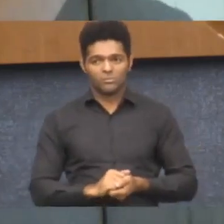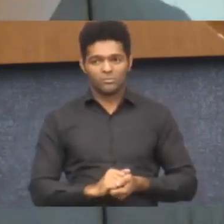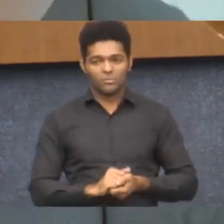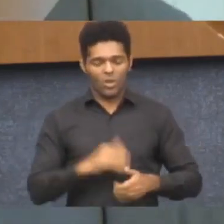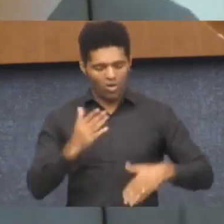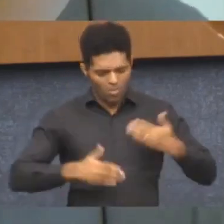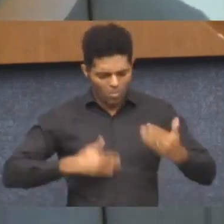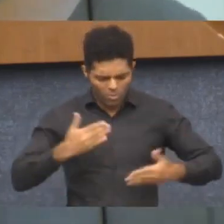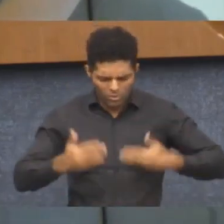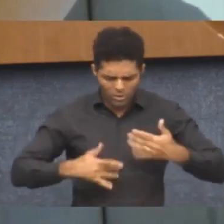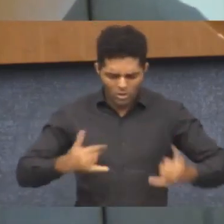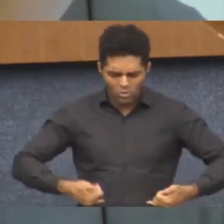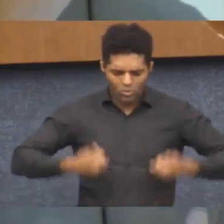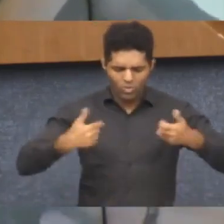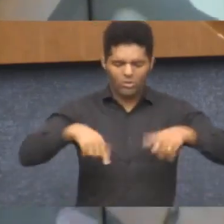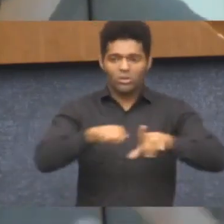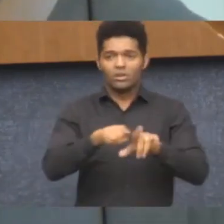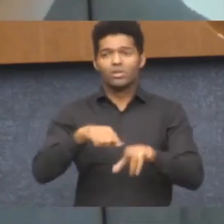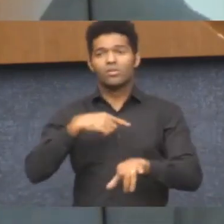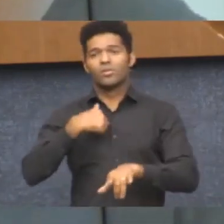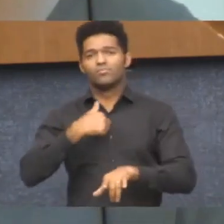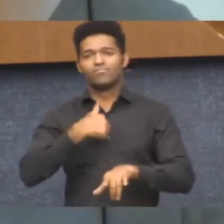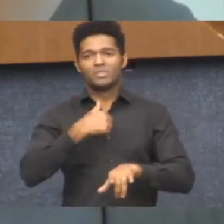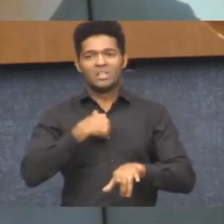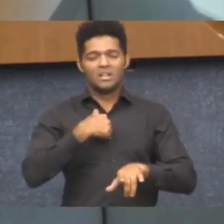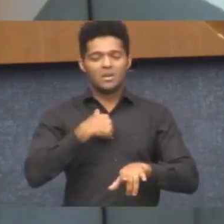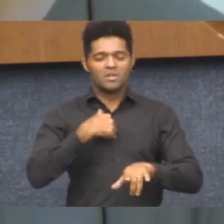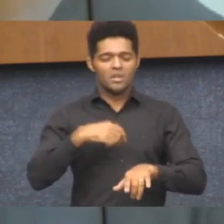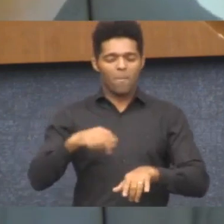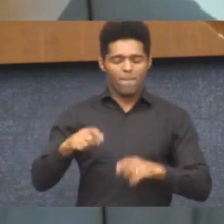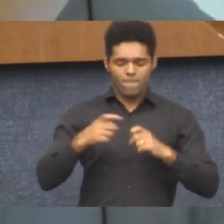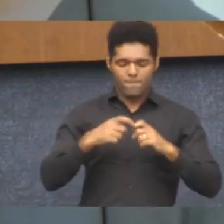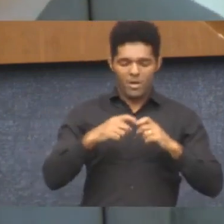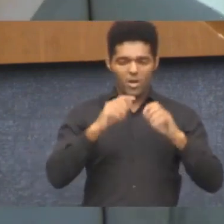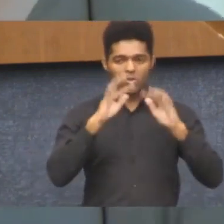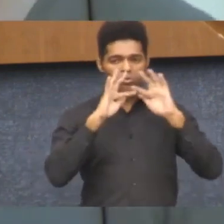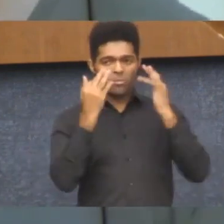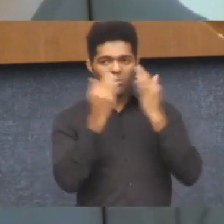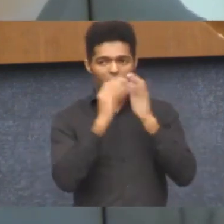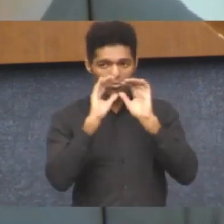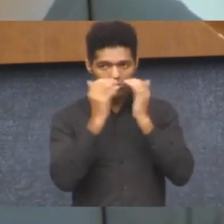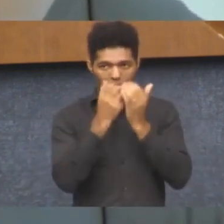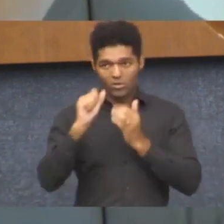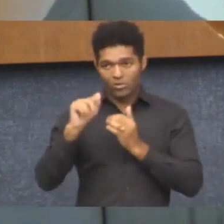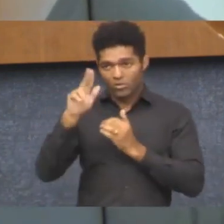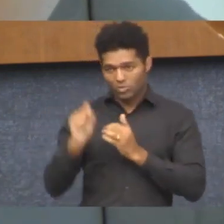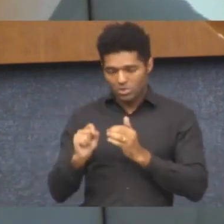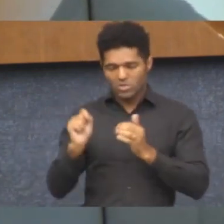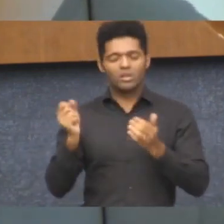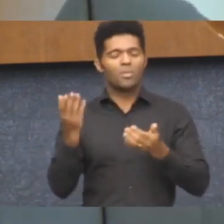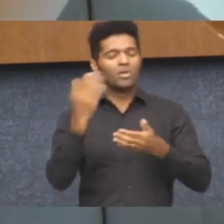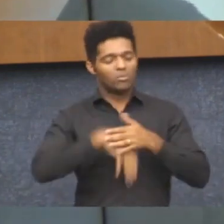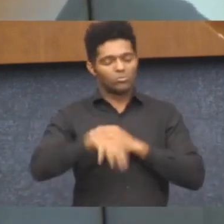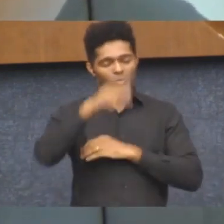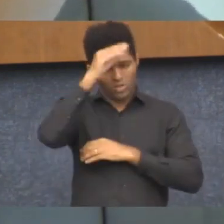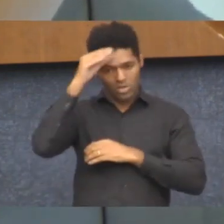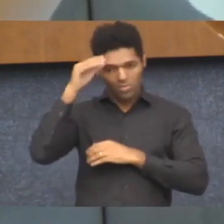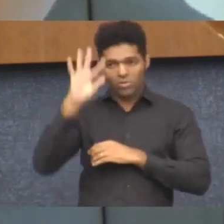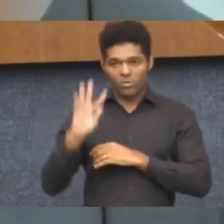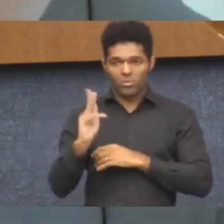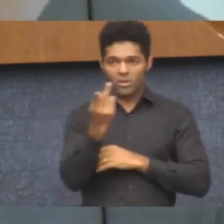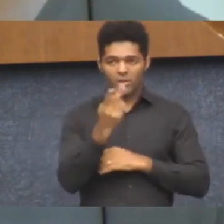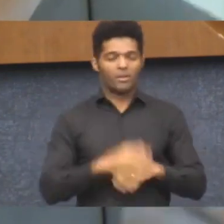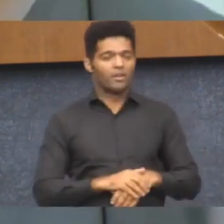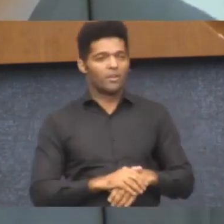Então, é uma alegria, um orgulho para mim poder ser médico de família e comunidade do SUS e estar na Câmara Municipal, que é uma forma, inclusive, da